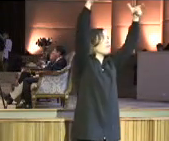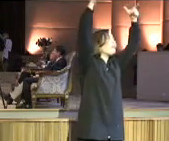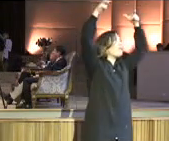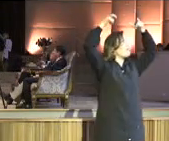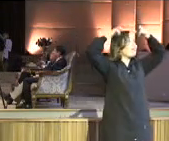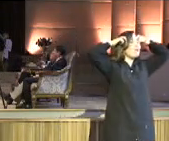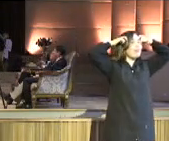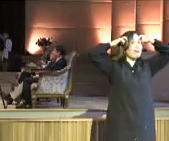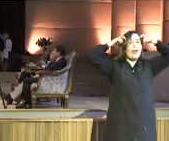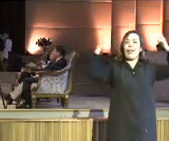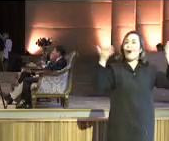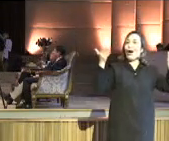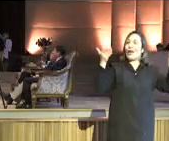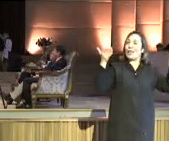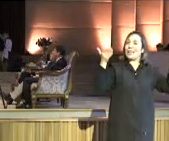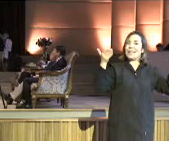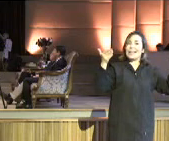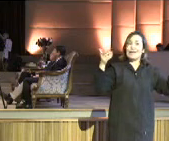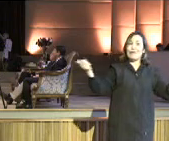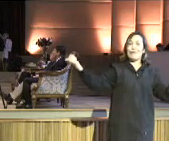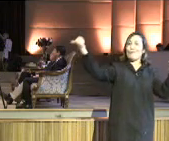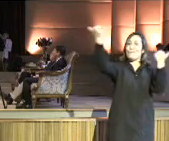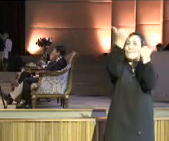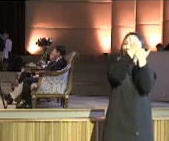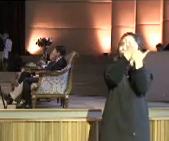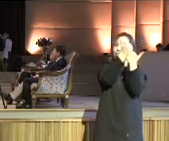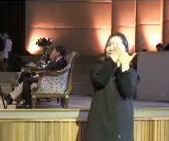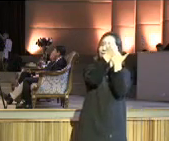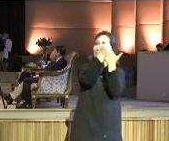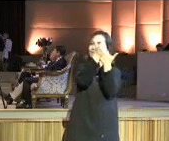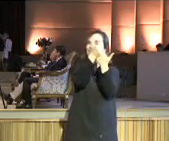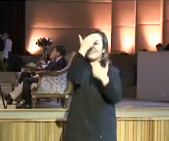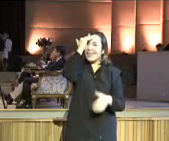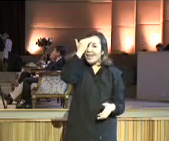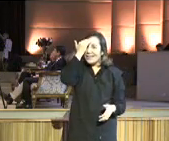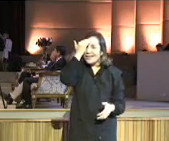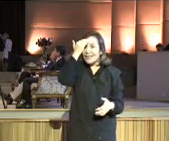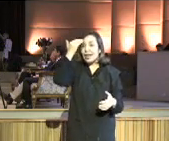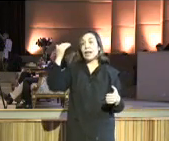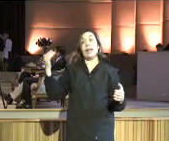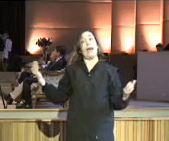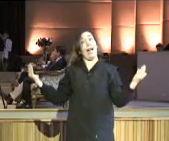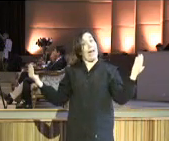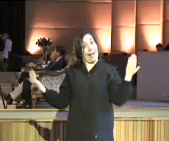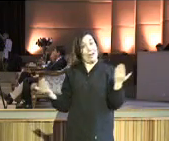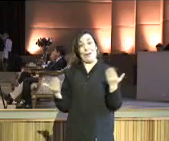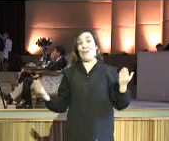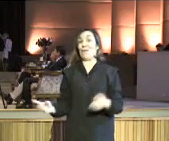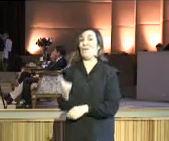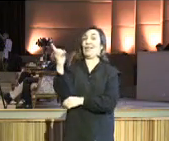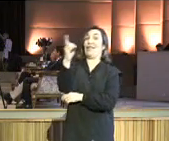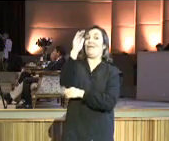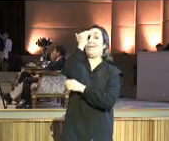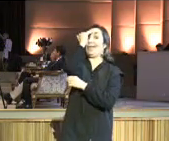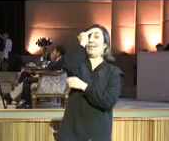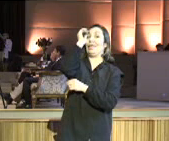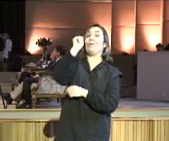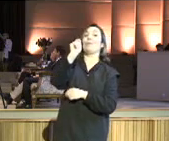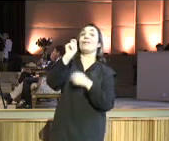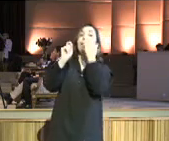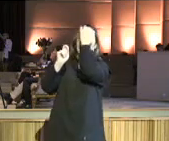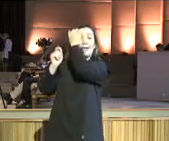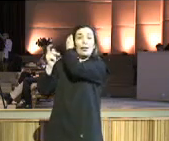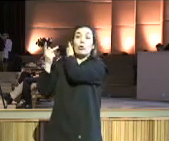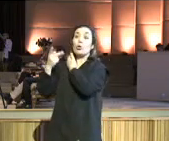Ele entendeu que a sua verdadeira glória era o Espírito Santo de Deus derramado sobre a